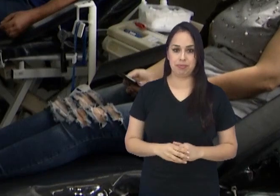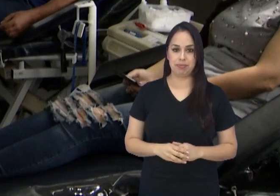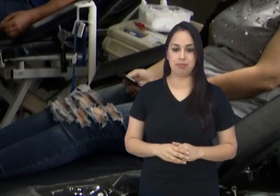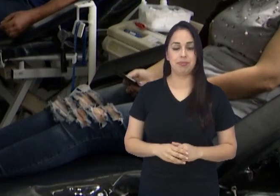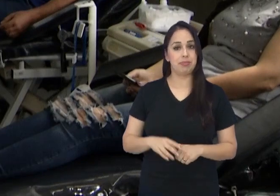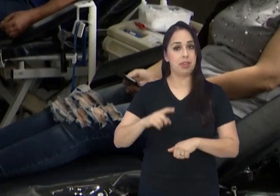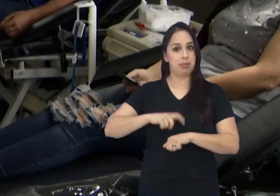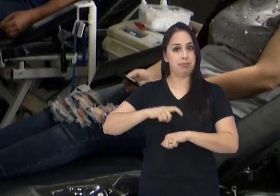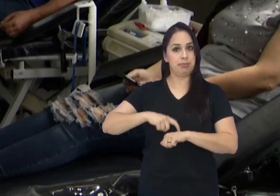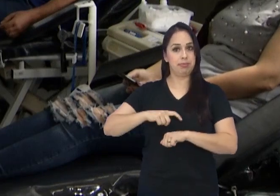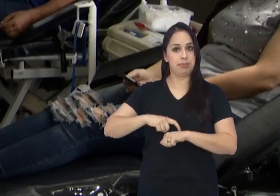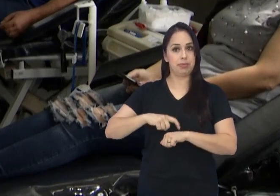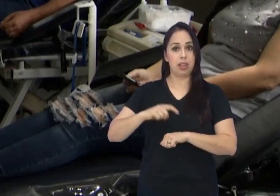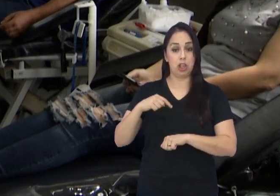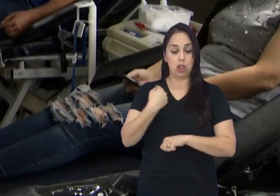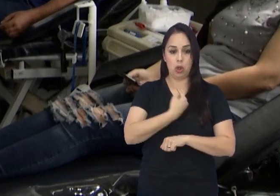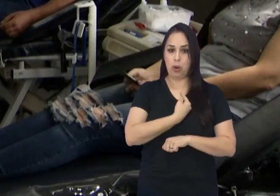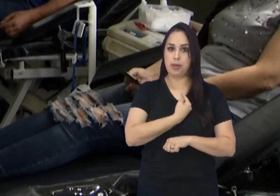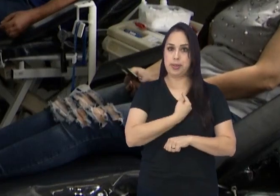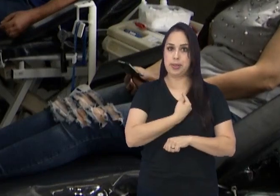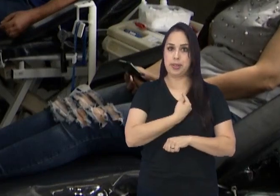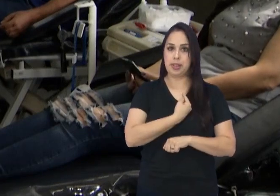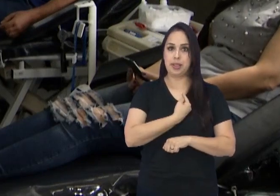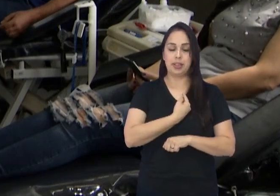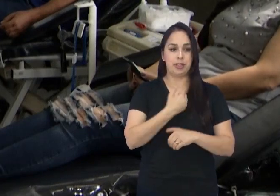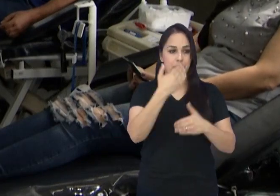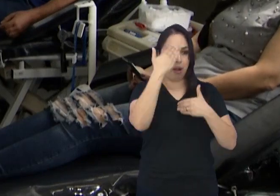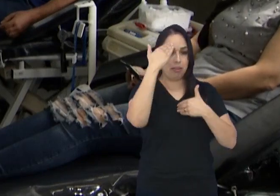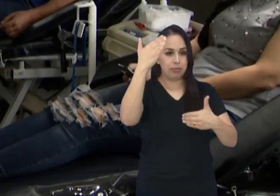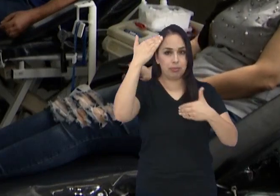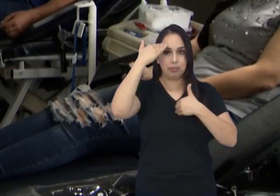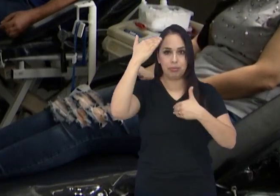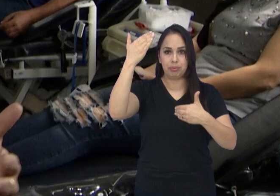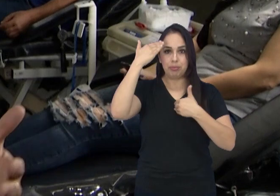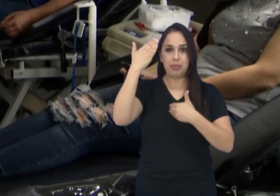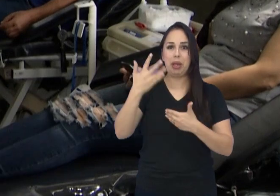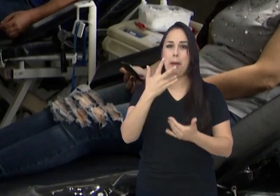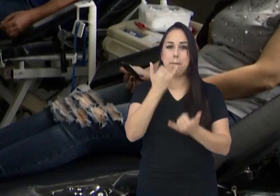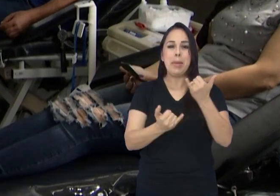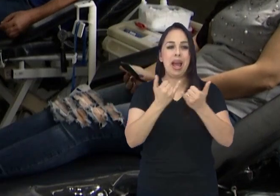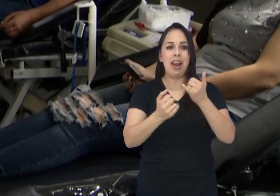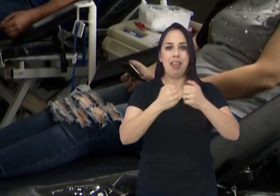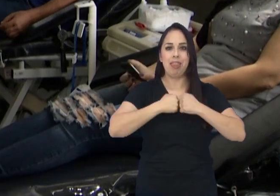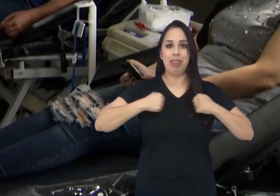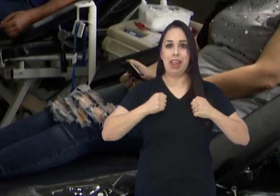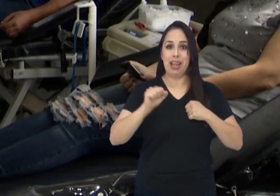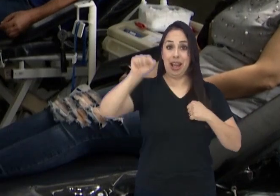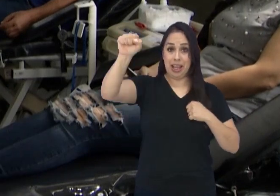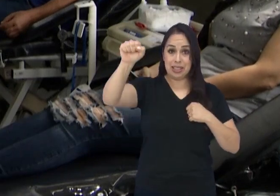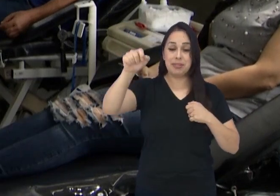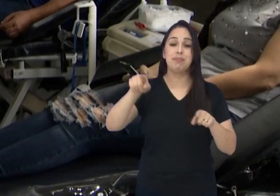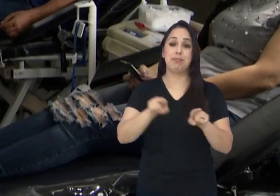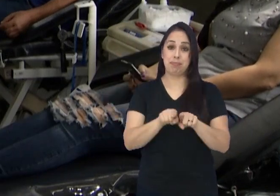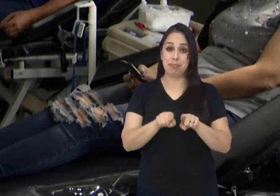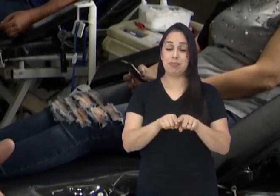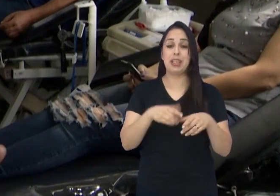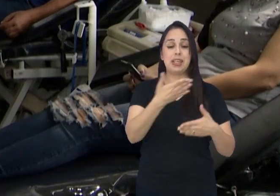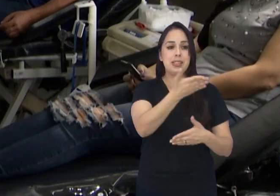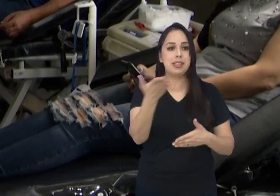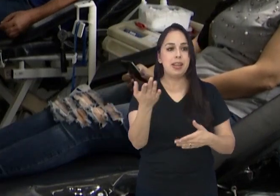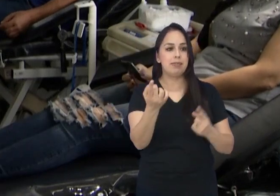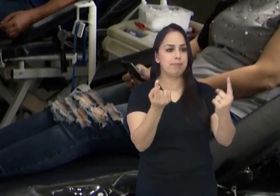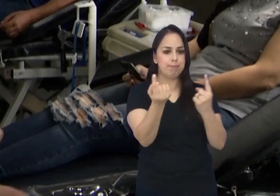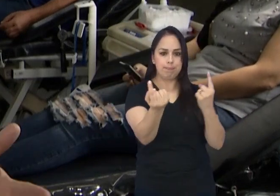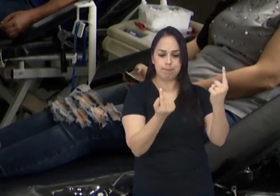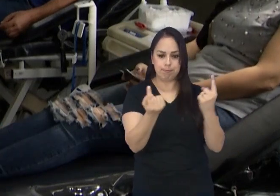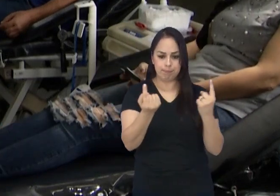momento que nós, do Banco de Sangue, temos de agradecer esses heróis que, de forma anônima, altruísta, saem do